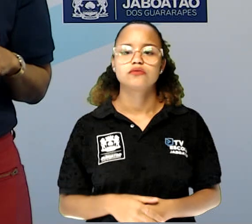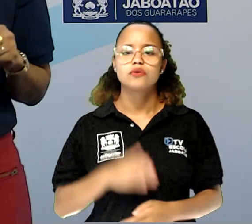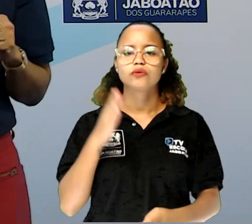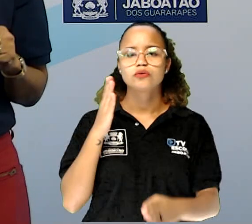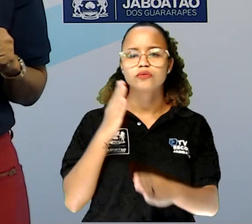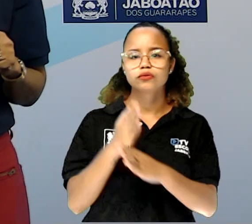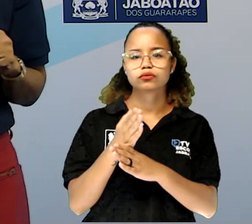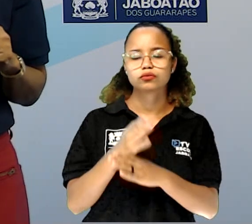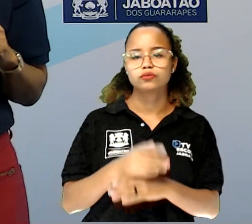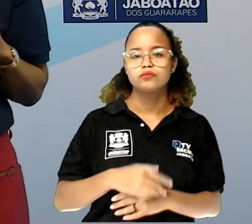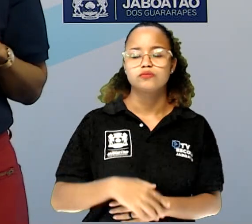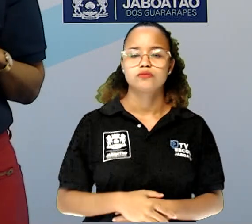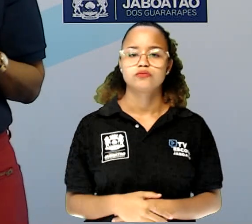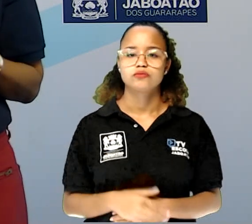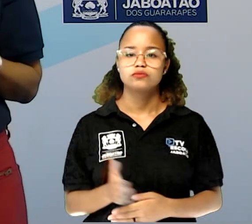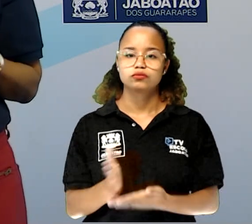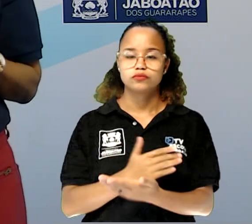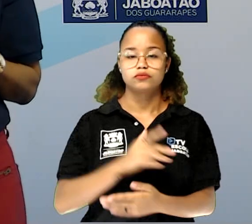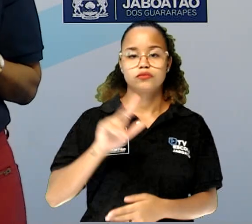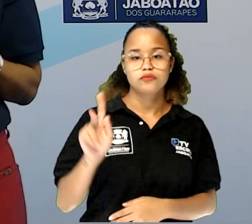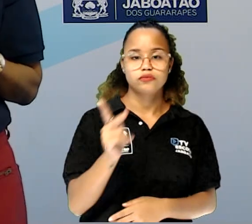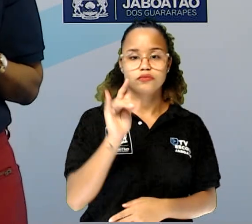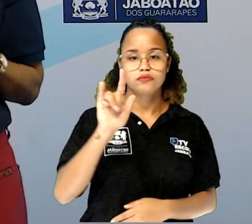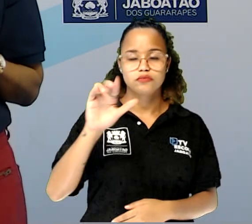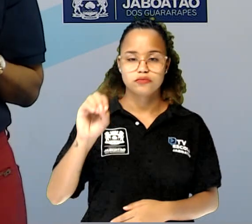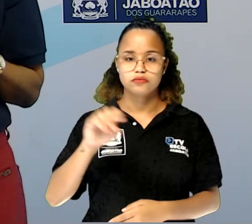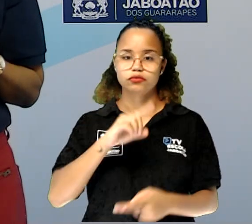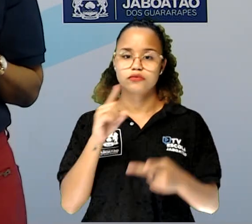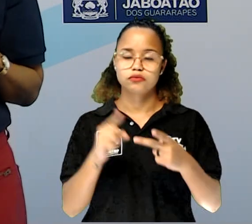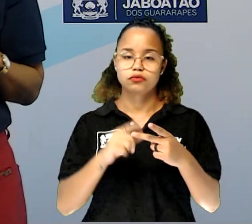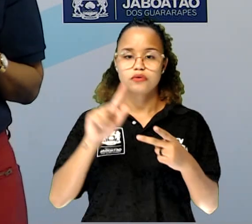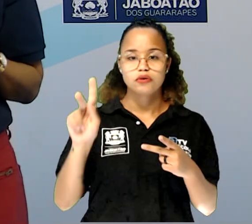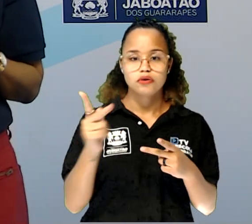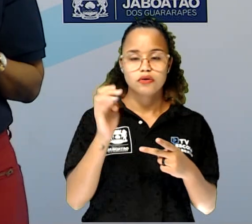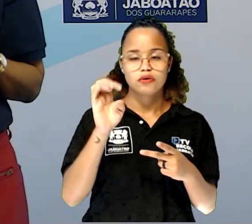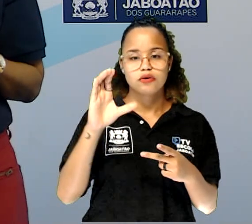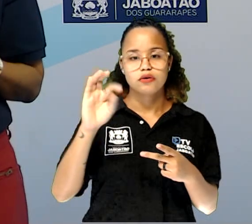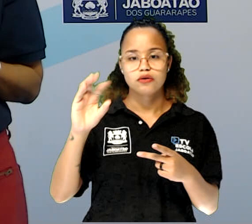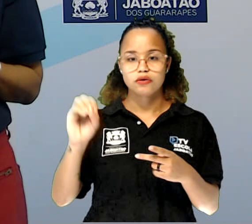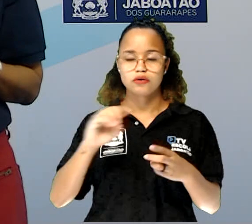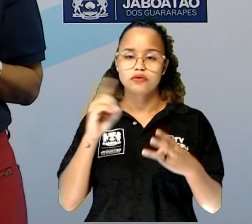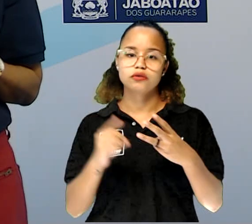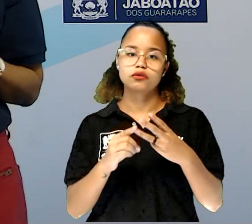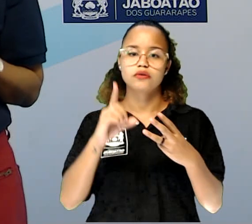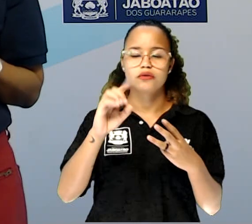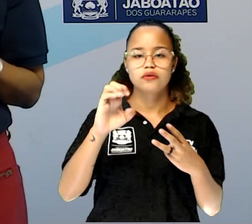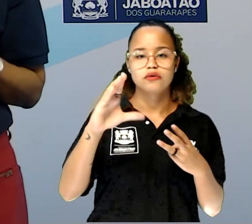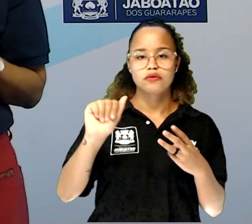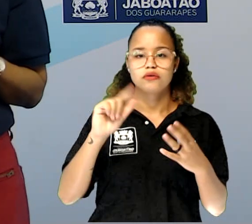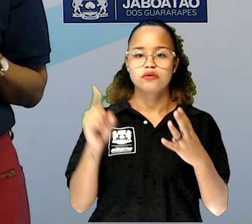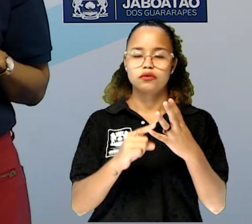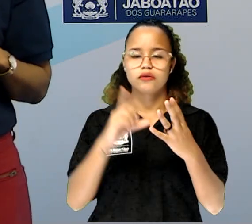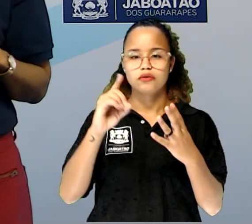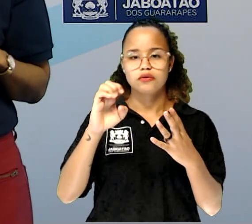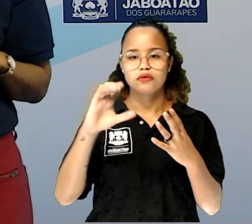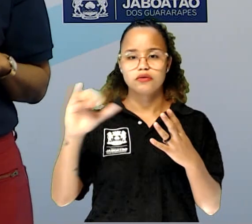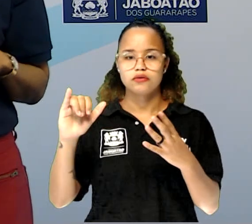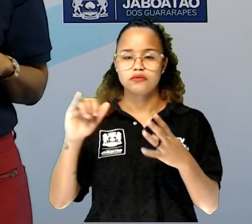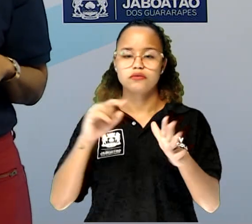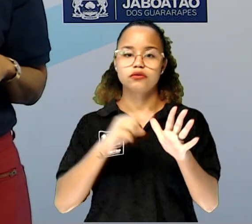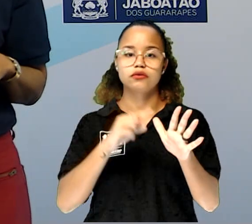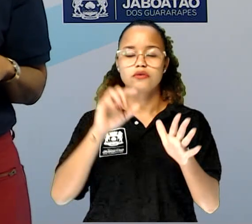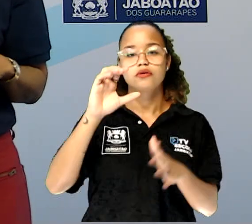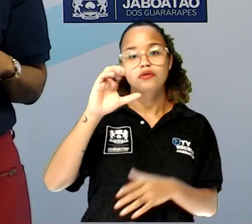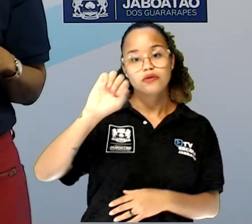identificados pelos prefixos quilo, hecto, deca, deci, semi e mili. E variam